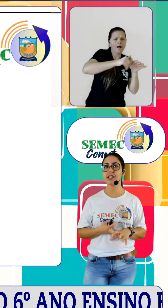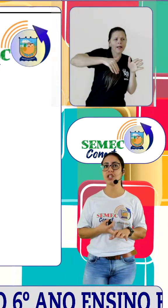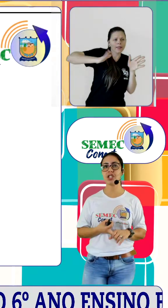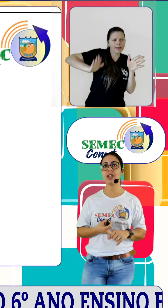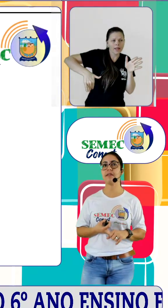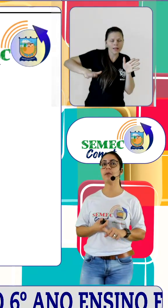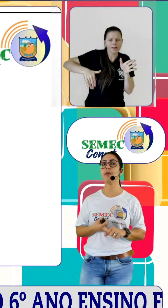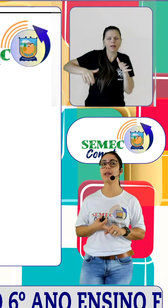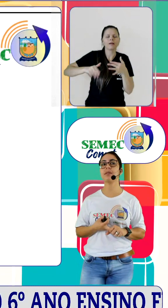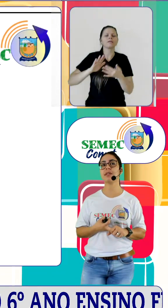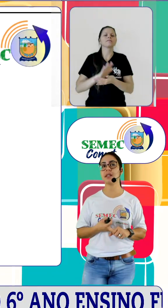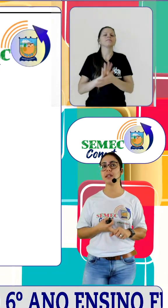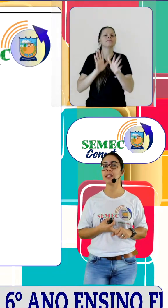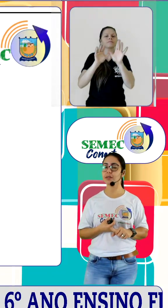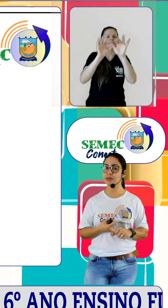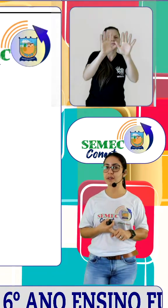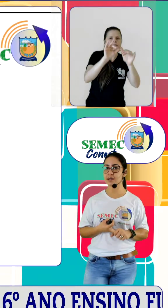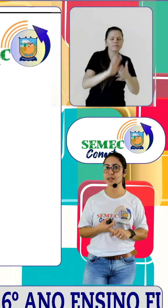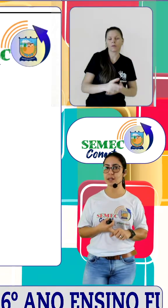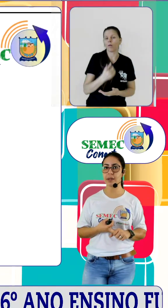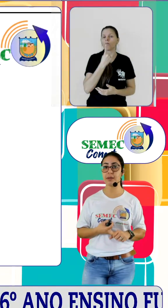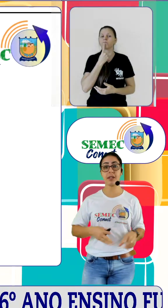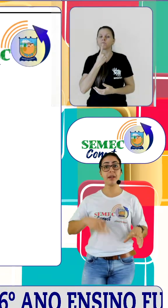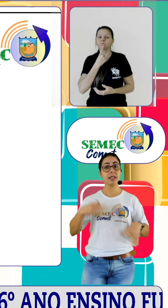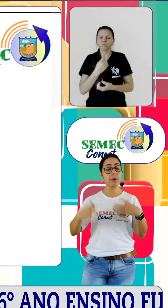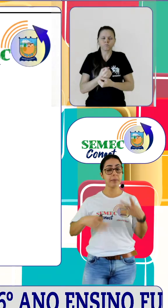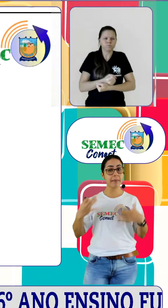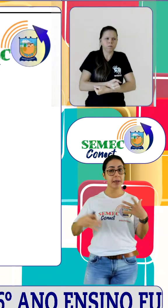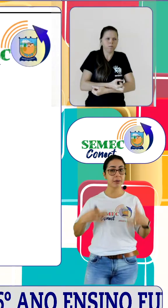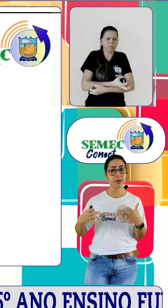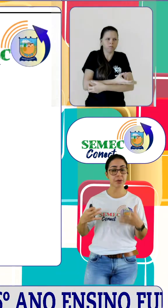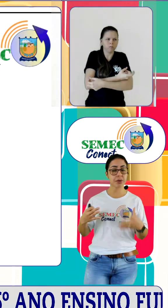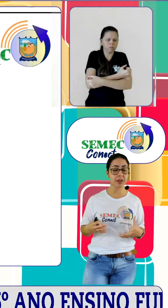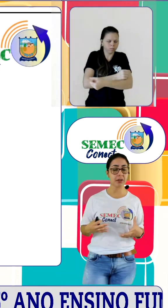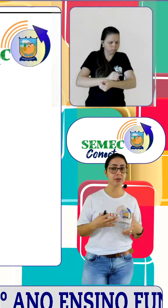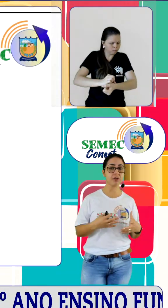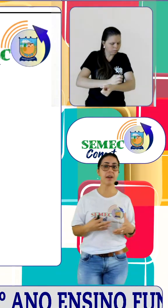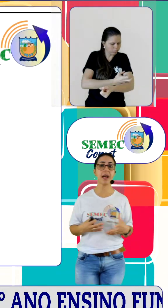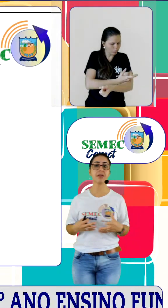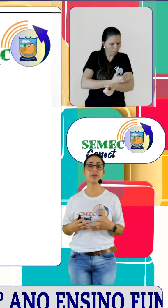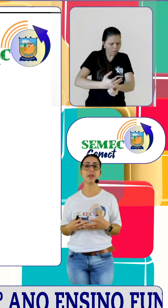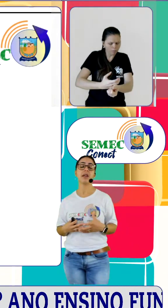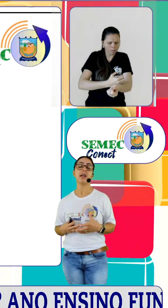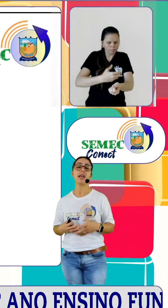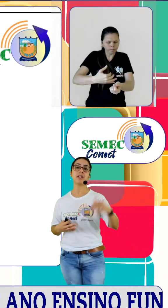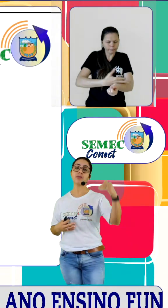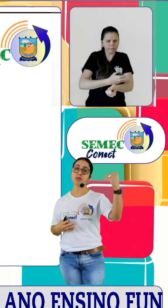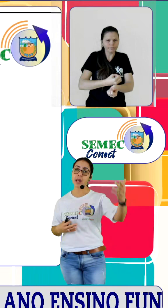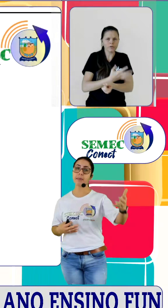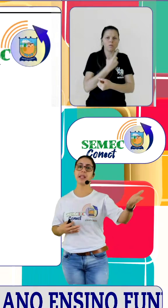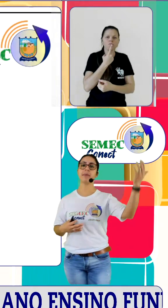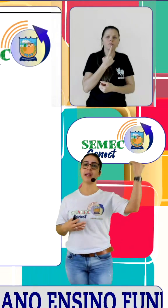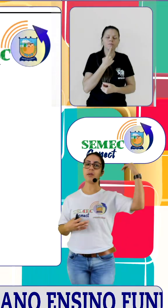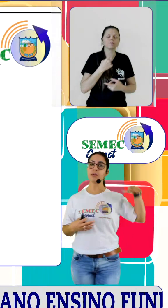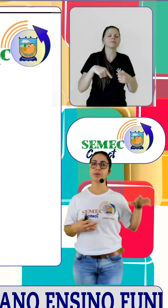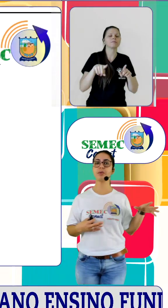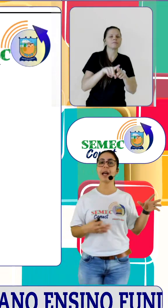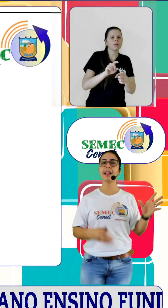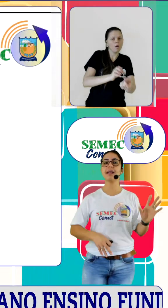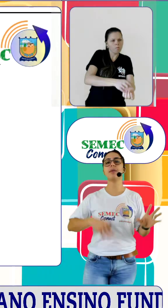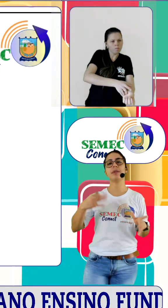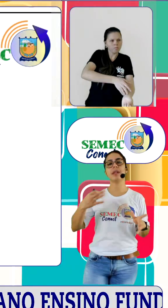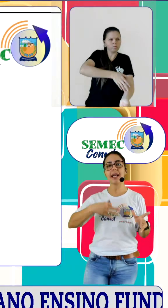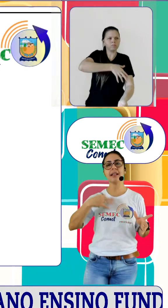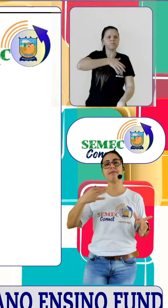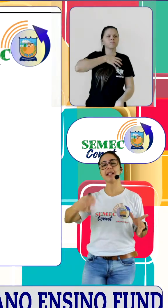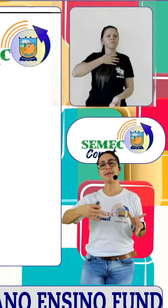cavidade digestiva e bombear o sangue dentro dos vasos sanguíneos. Então, esse bombeamento do nosso sangue nos nossos vasos são justamente pelo músculo